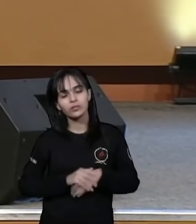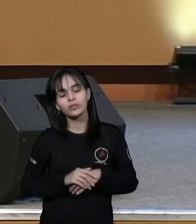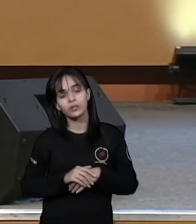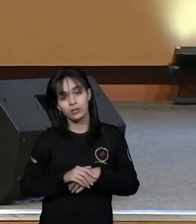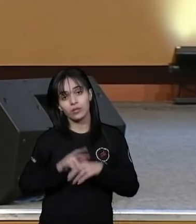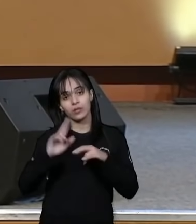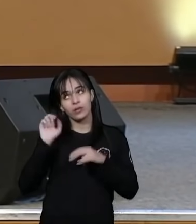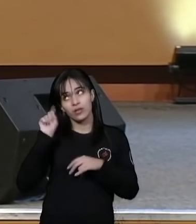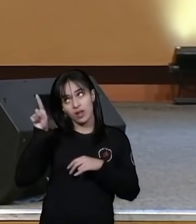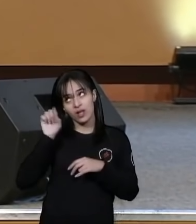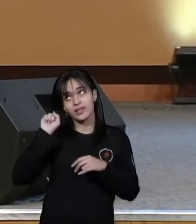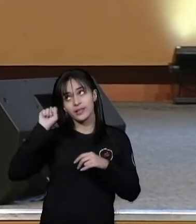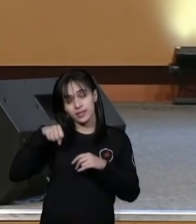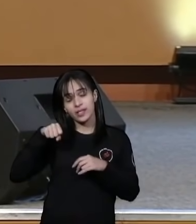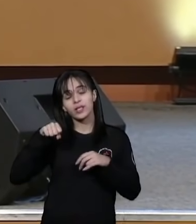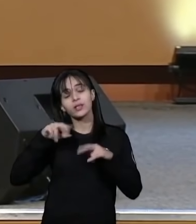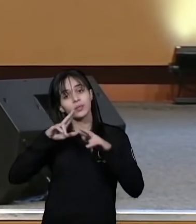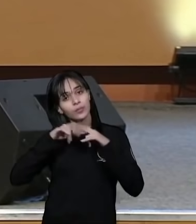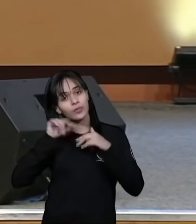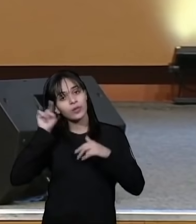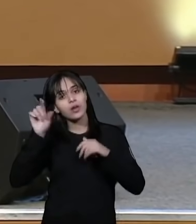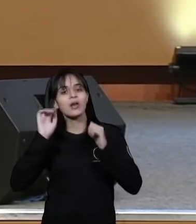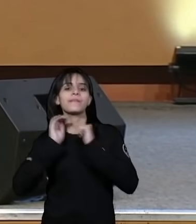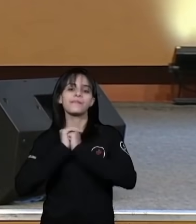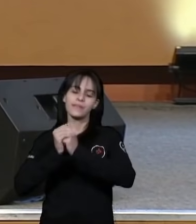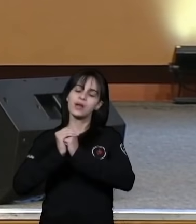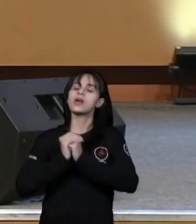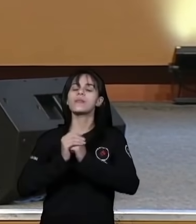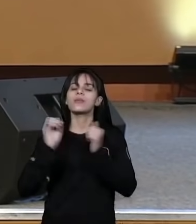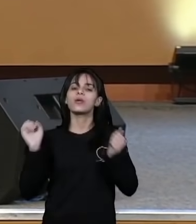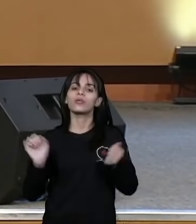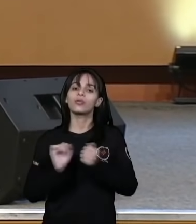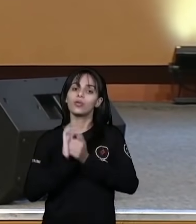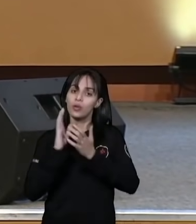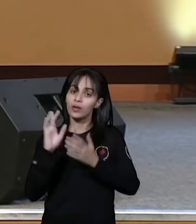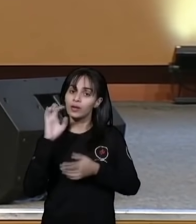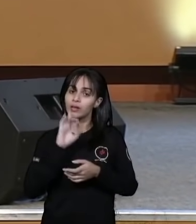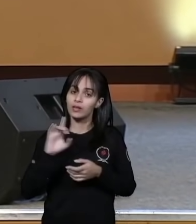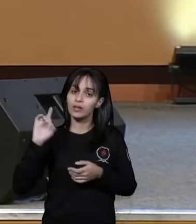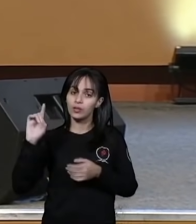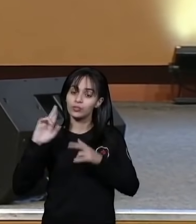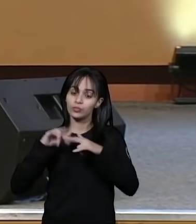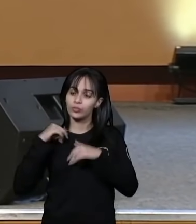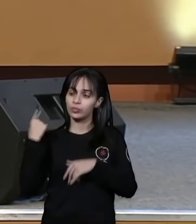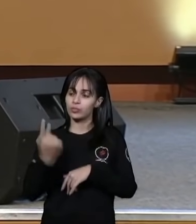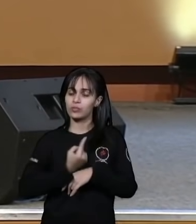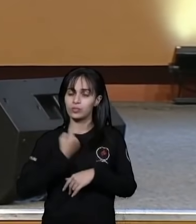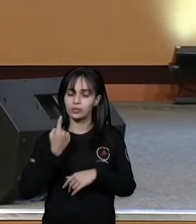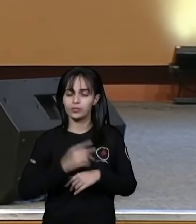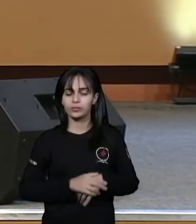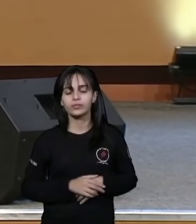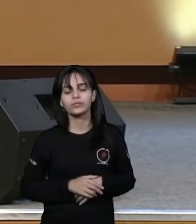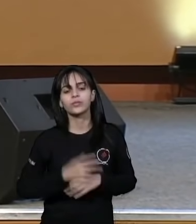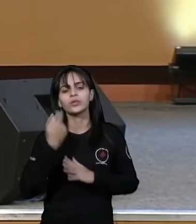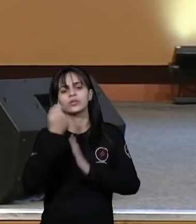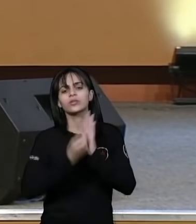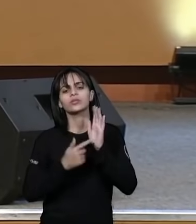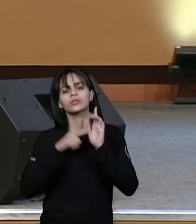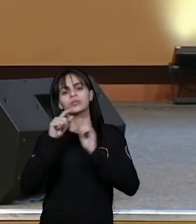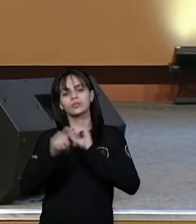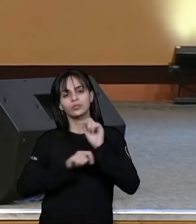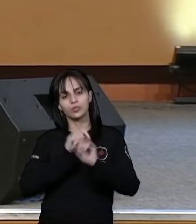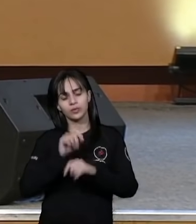nele sim e por ele e o Amém para glória de Deus por nós o que o texto usando a